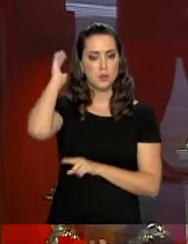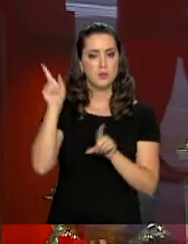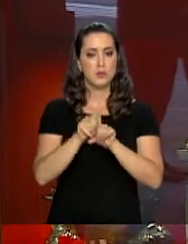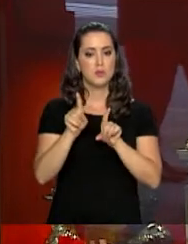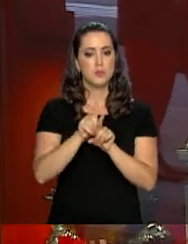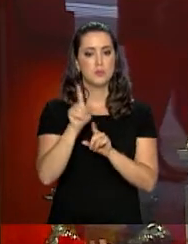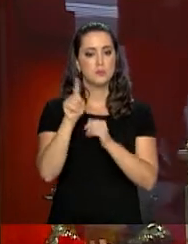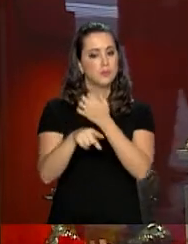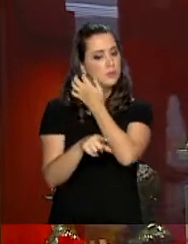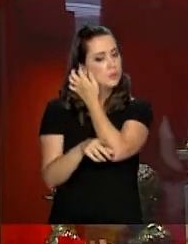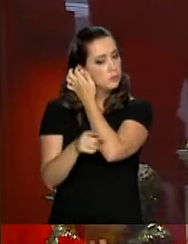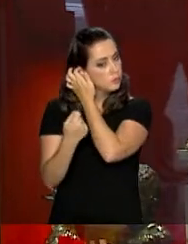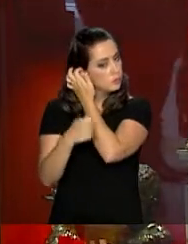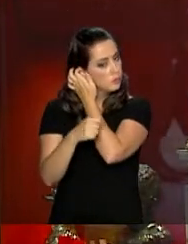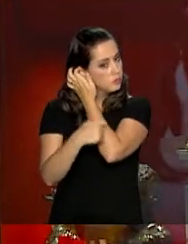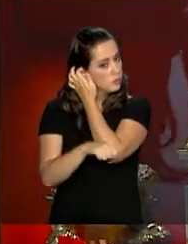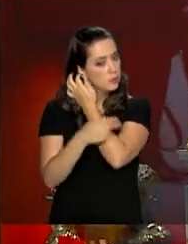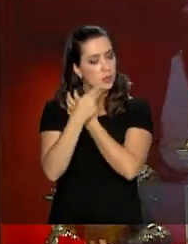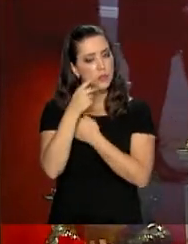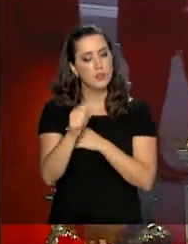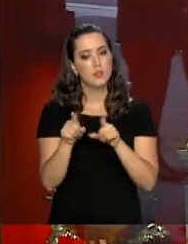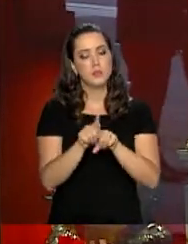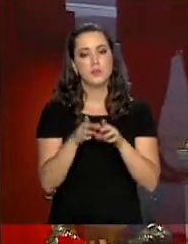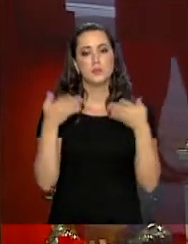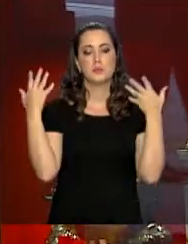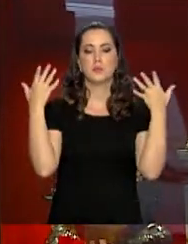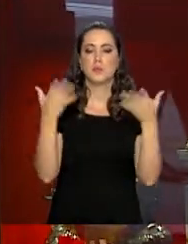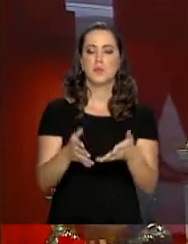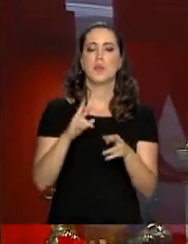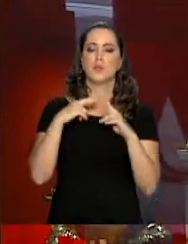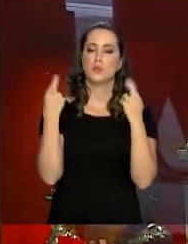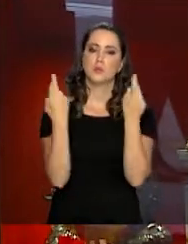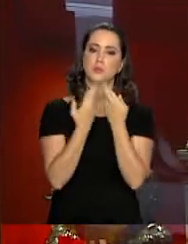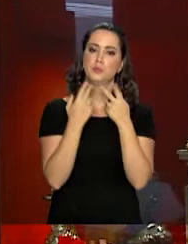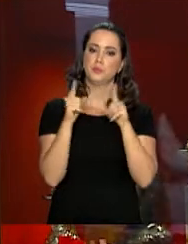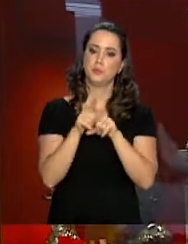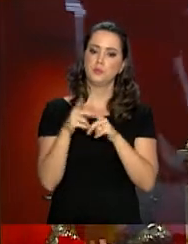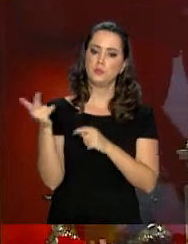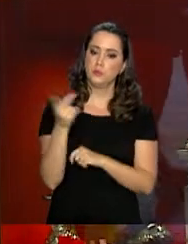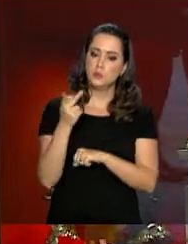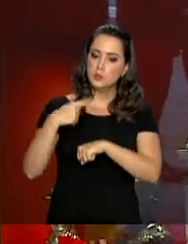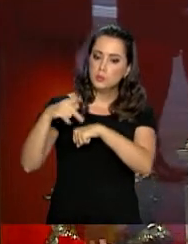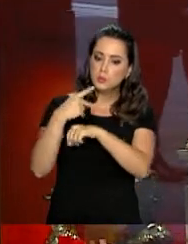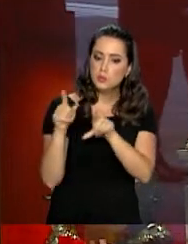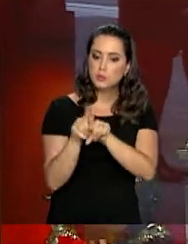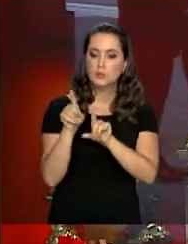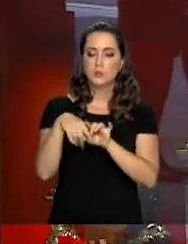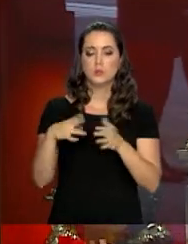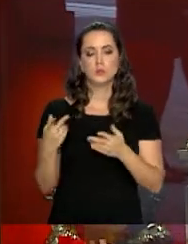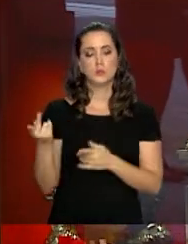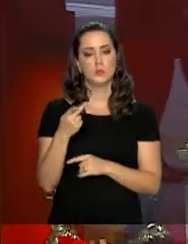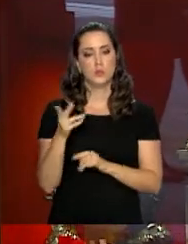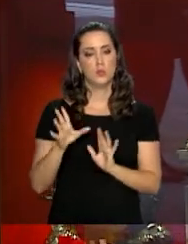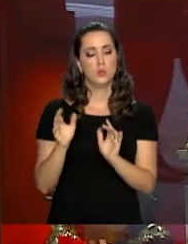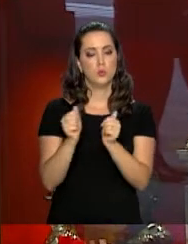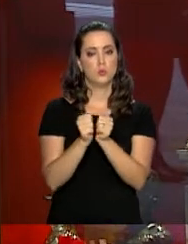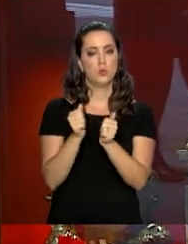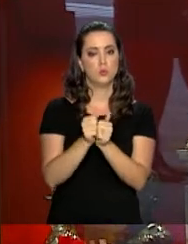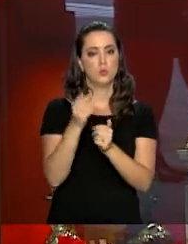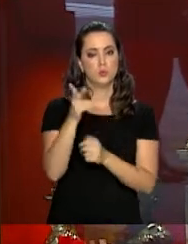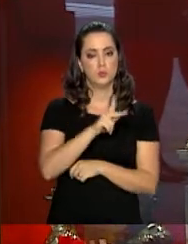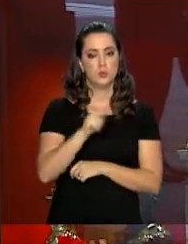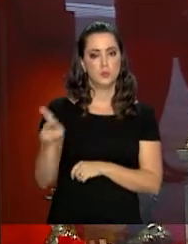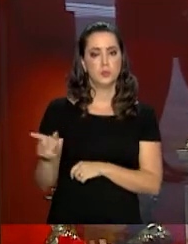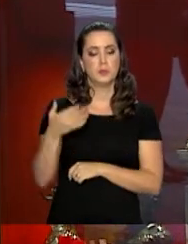também deve aproveitar para participar de reuniões bilaterais com líderes presentes. O presidente